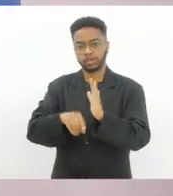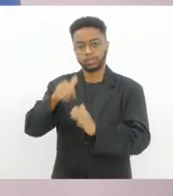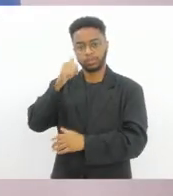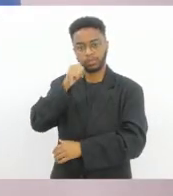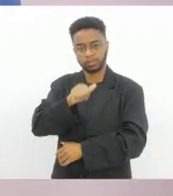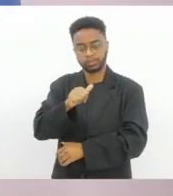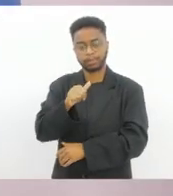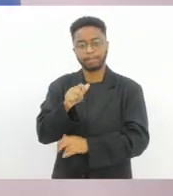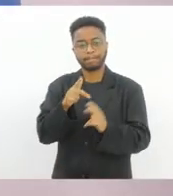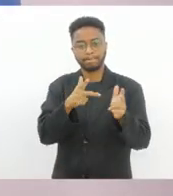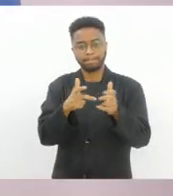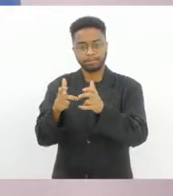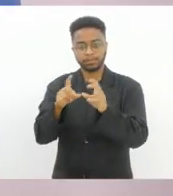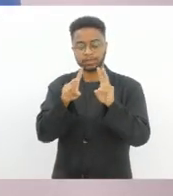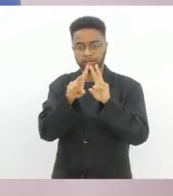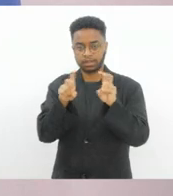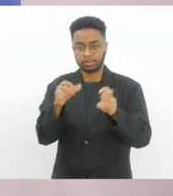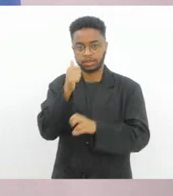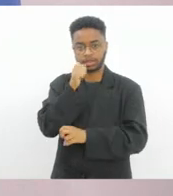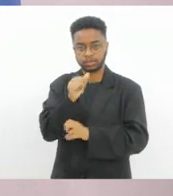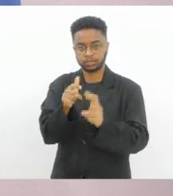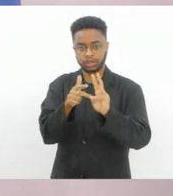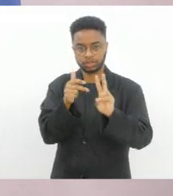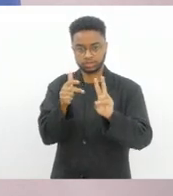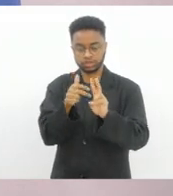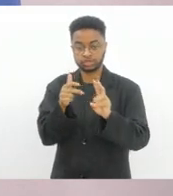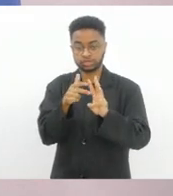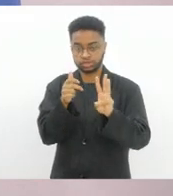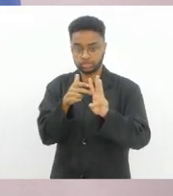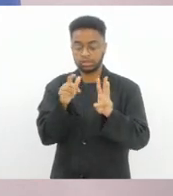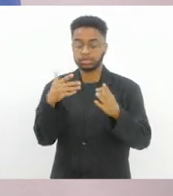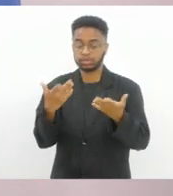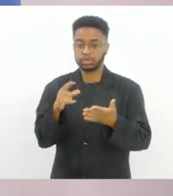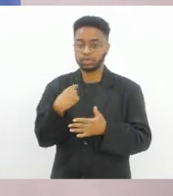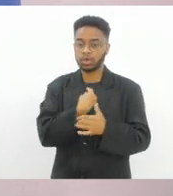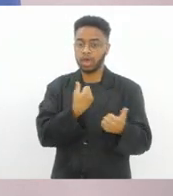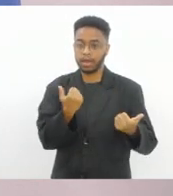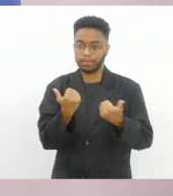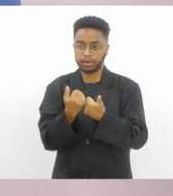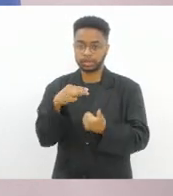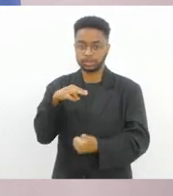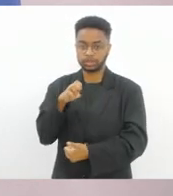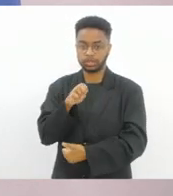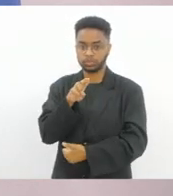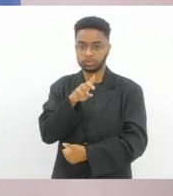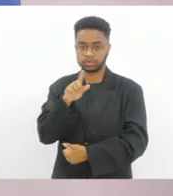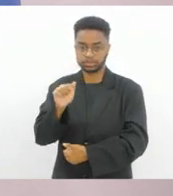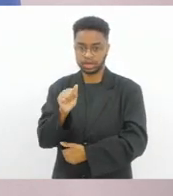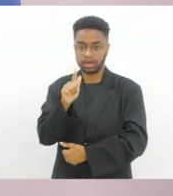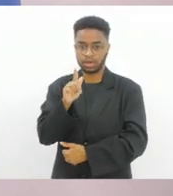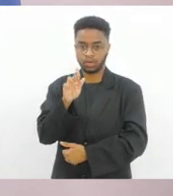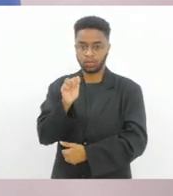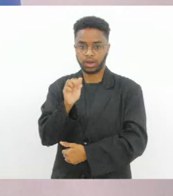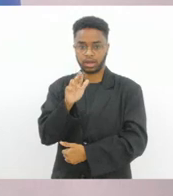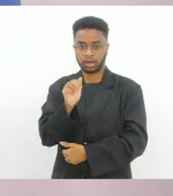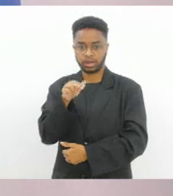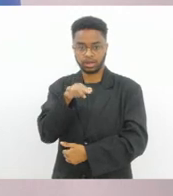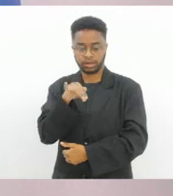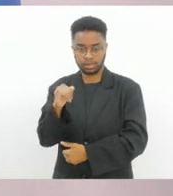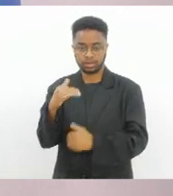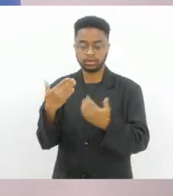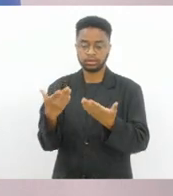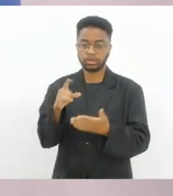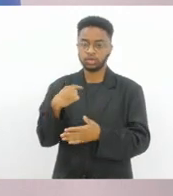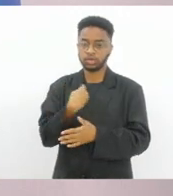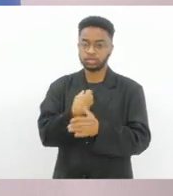da situação das mulheres indígenas. Então, fica aqui o nosso apoio à Neuza Guarani e vamos fazer